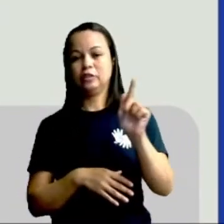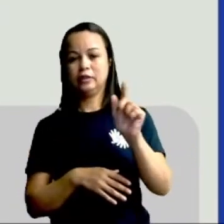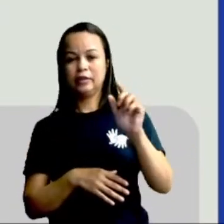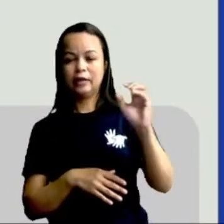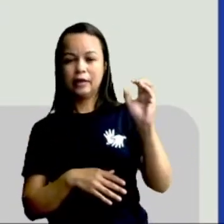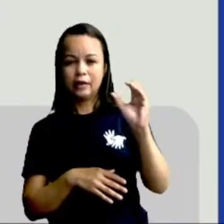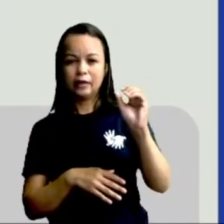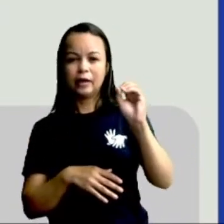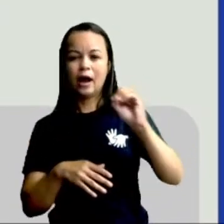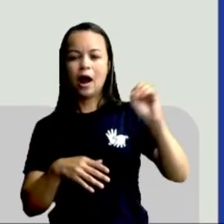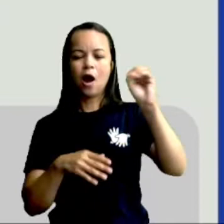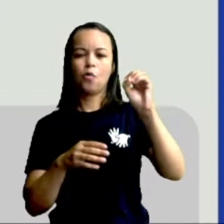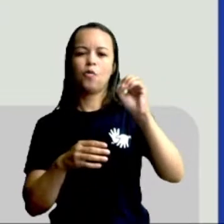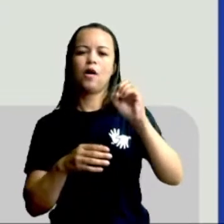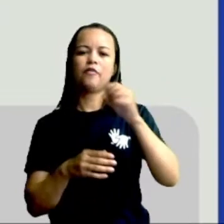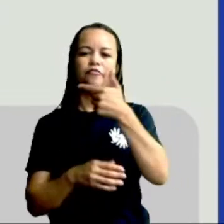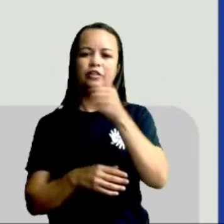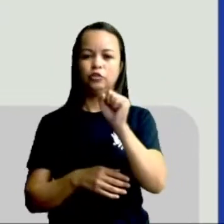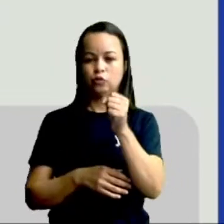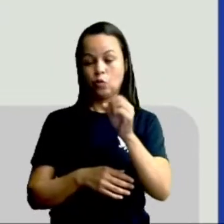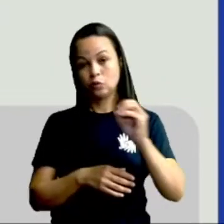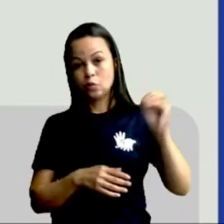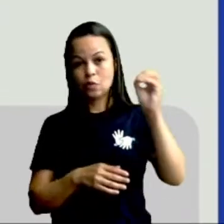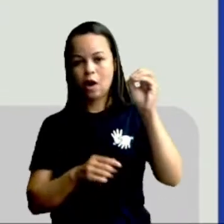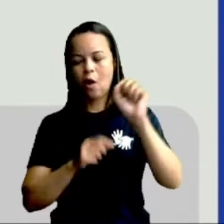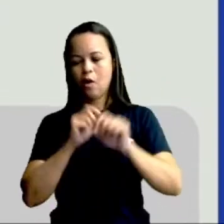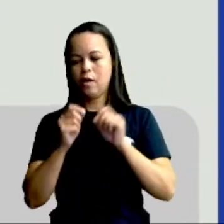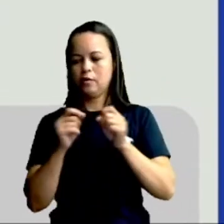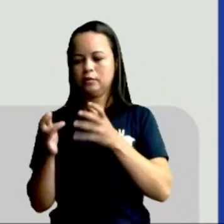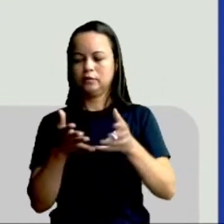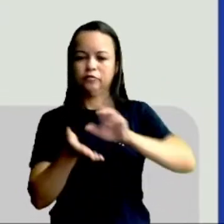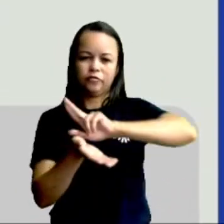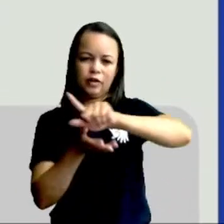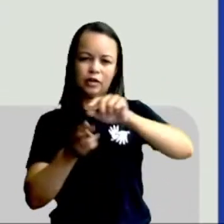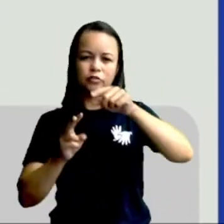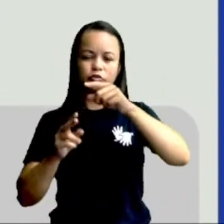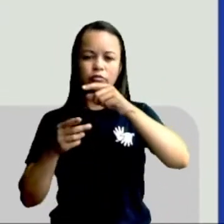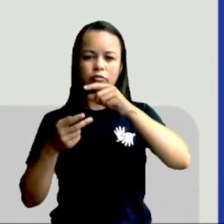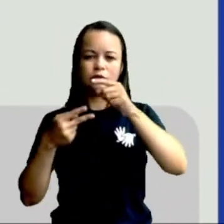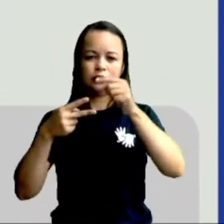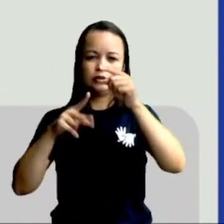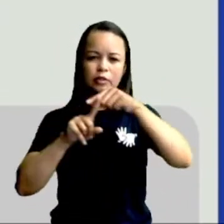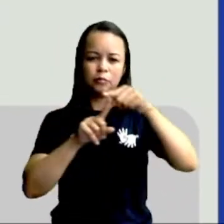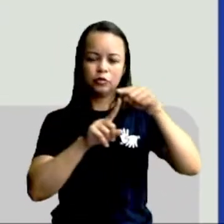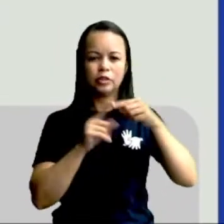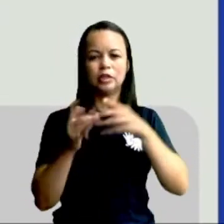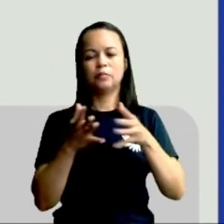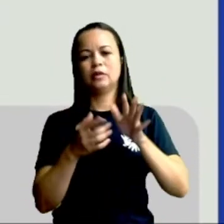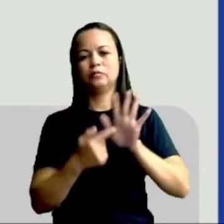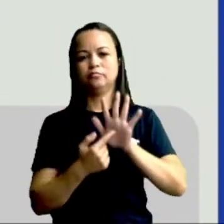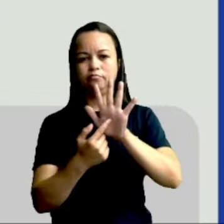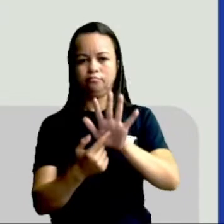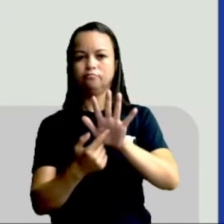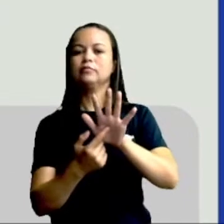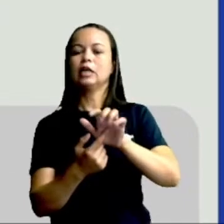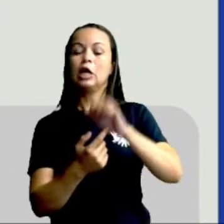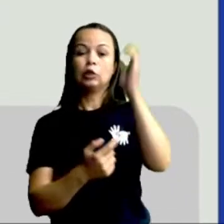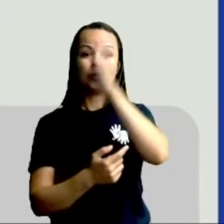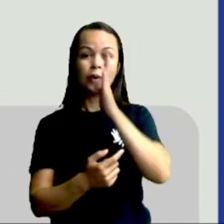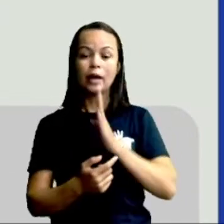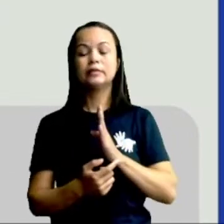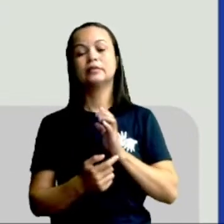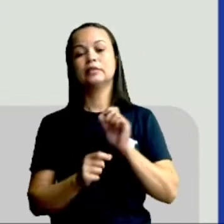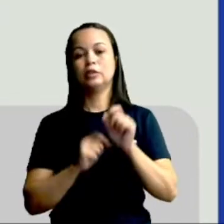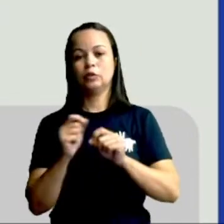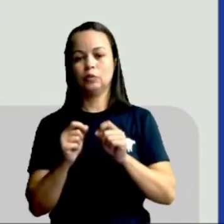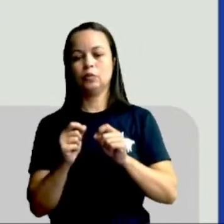graus. Três dos quatro tipos de climas que existem no Brasil estão presentes no Nordeste. Olha aí.